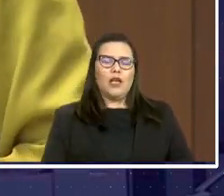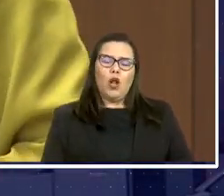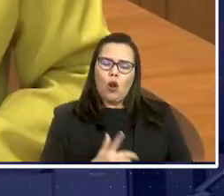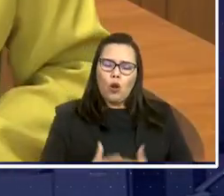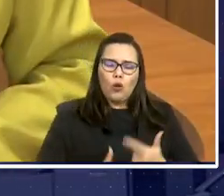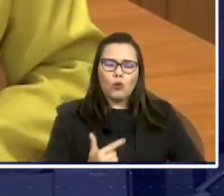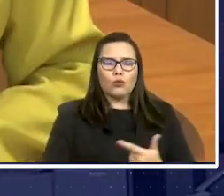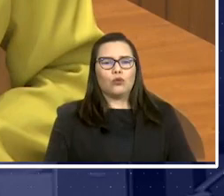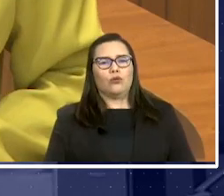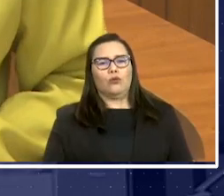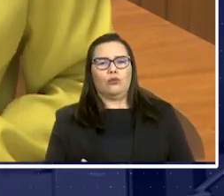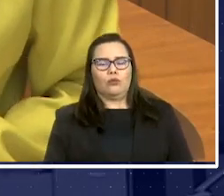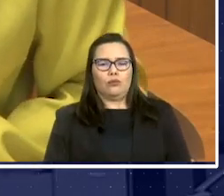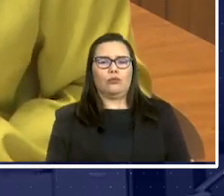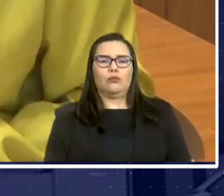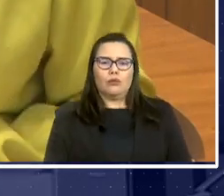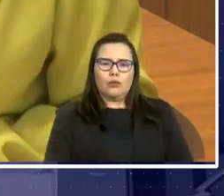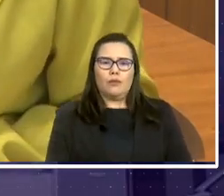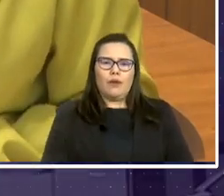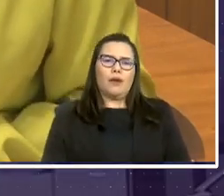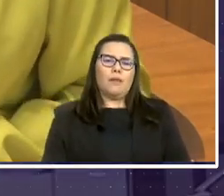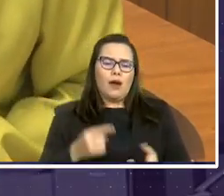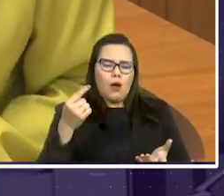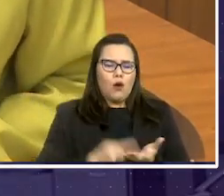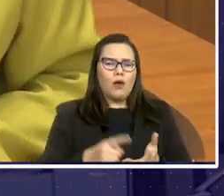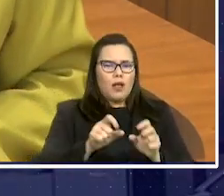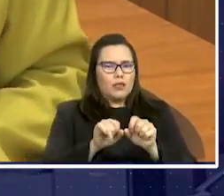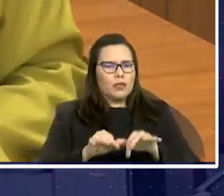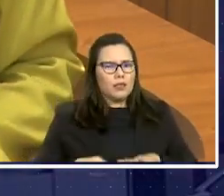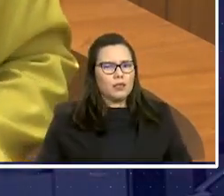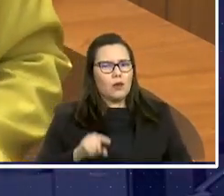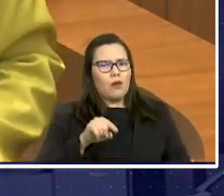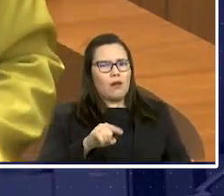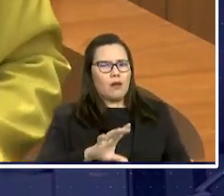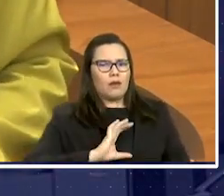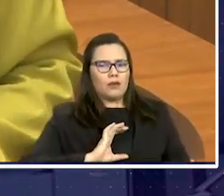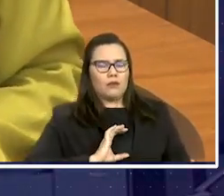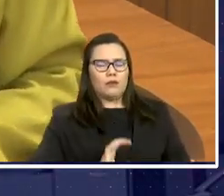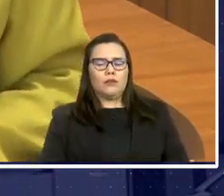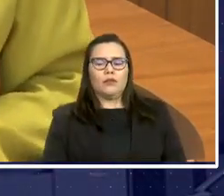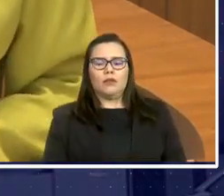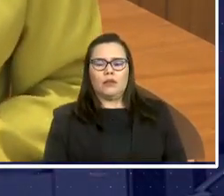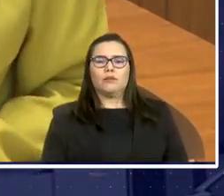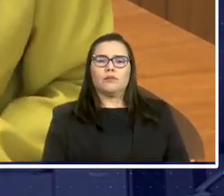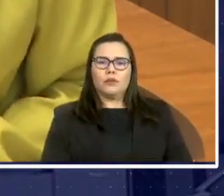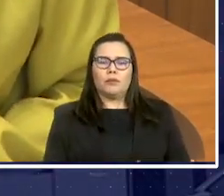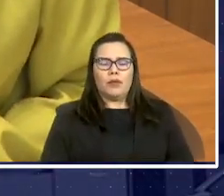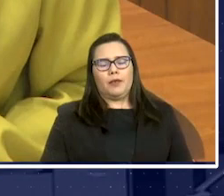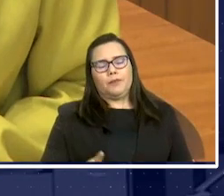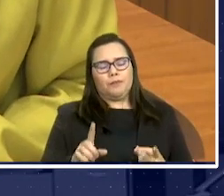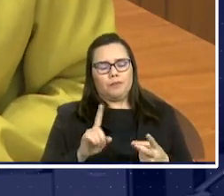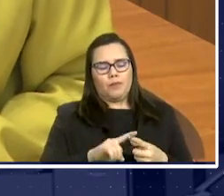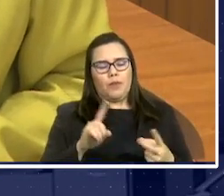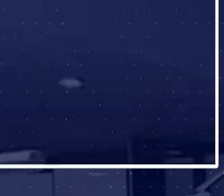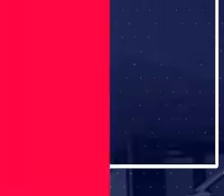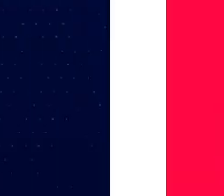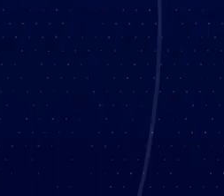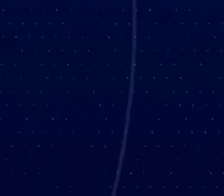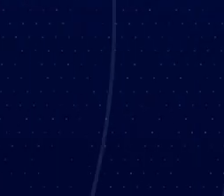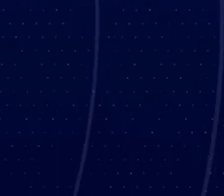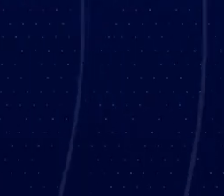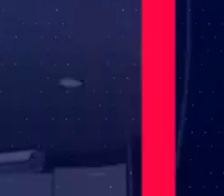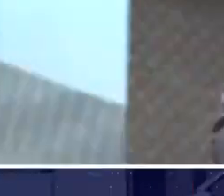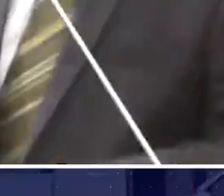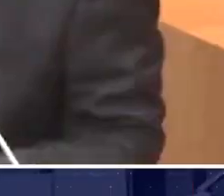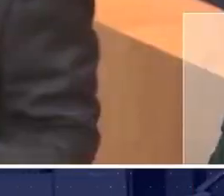município de Matões. O pedido foi encaminhado ao governador Carlos Brandão e ao reitor da instituição, professor Walter Canales Santa Ana.